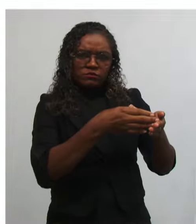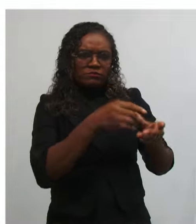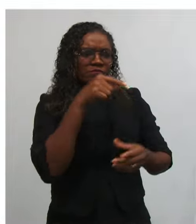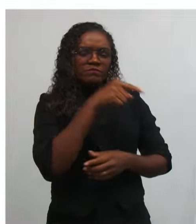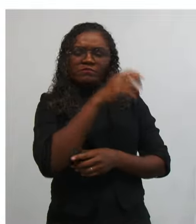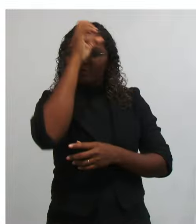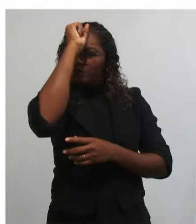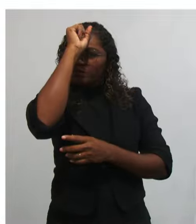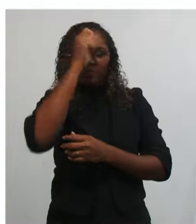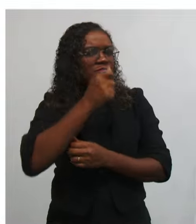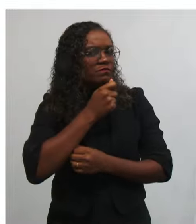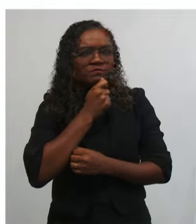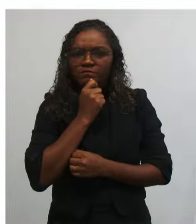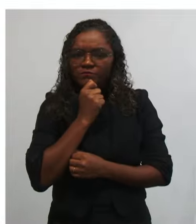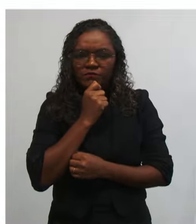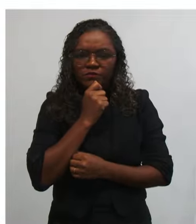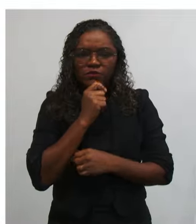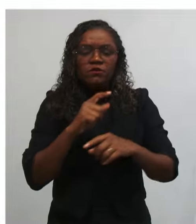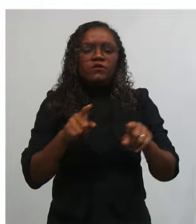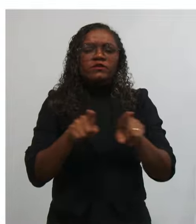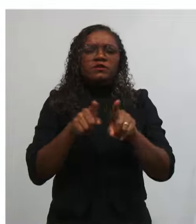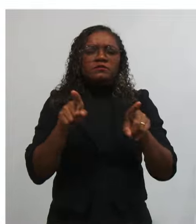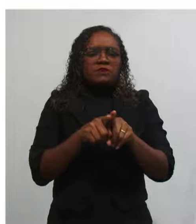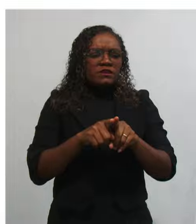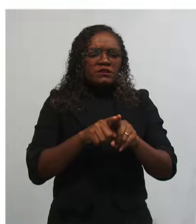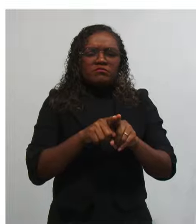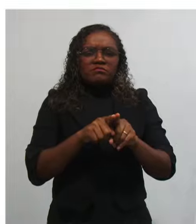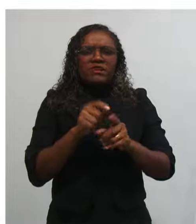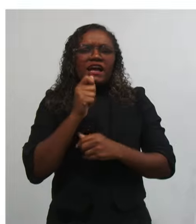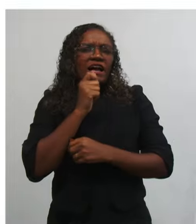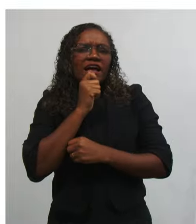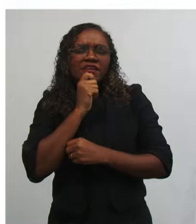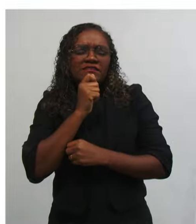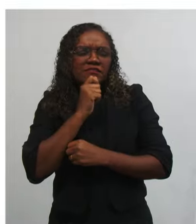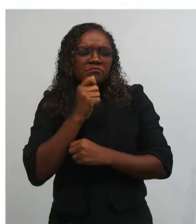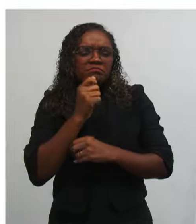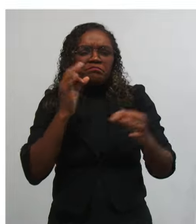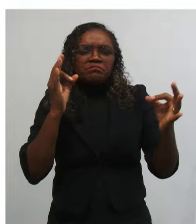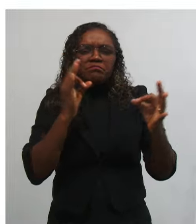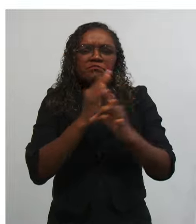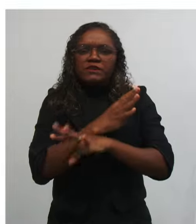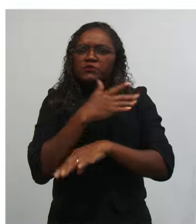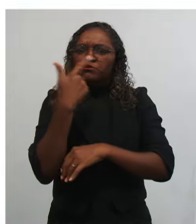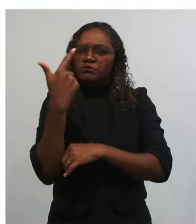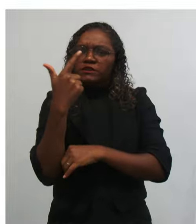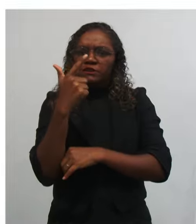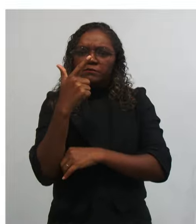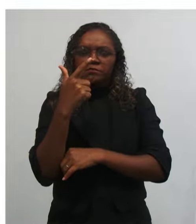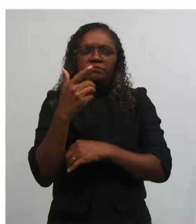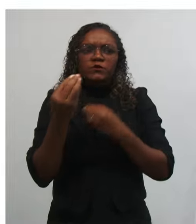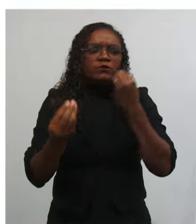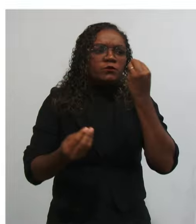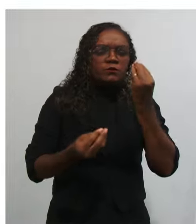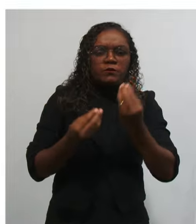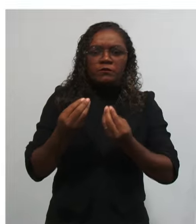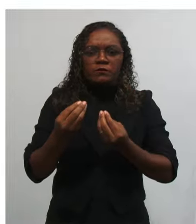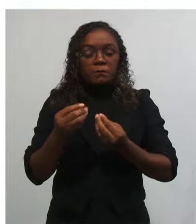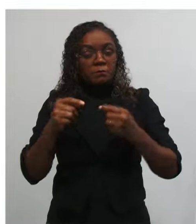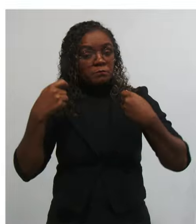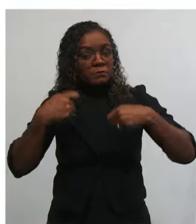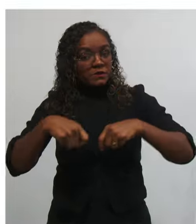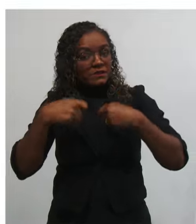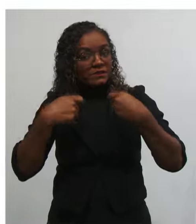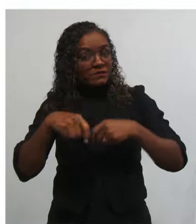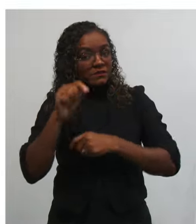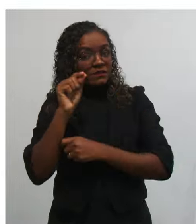aluno não aprende ou ele tem um desempenho muito insatisfatório aí é o momento de pensar também